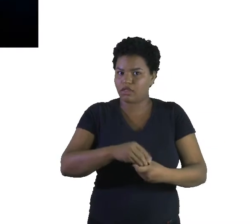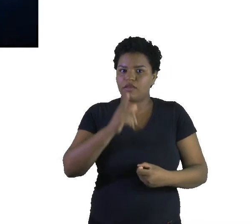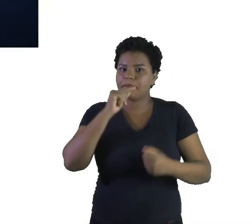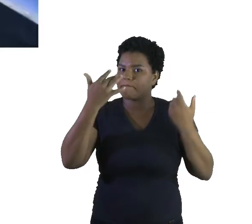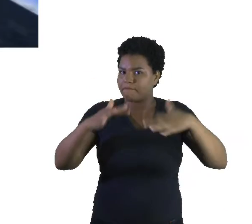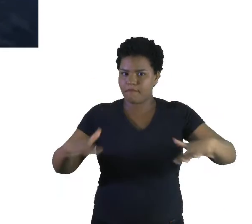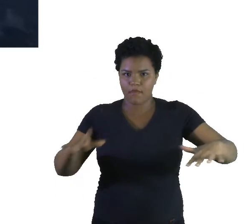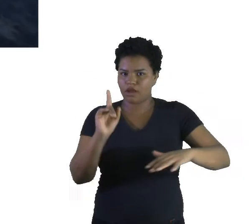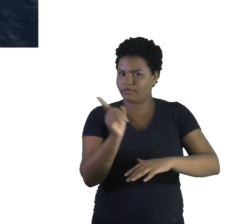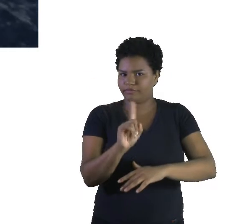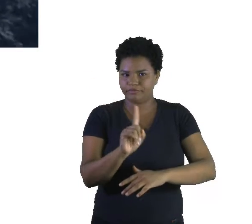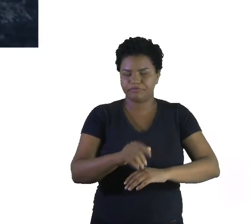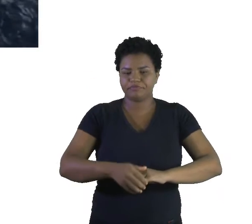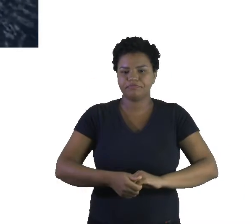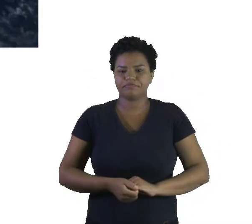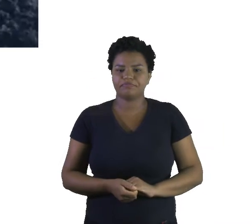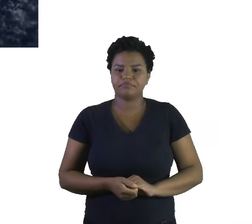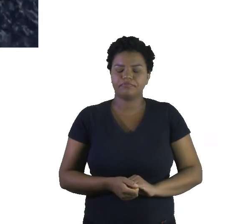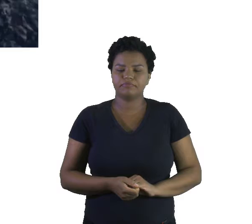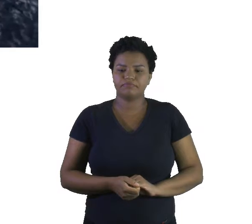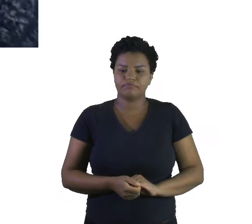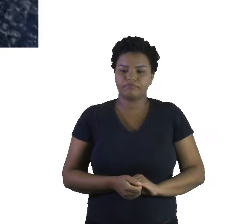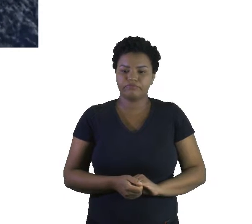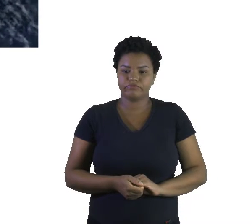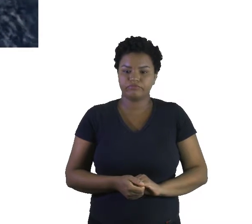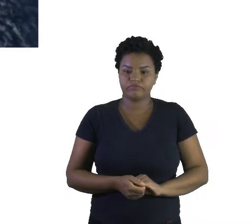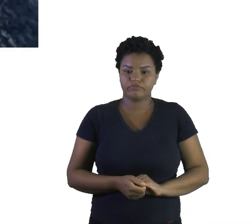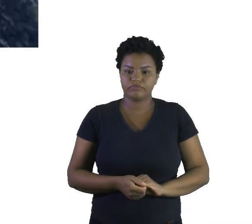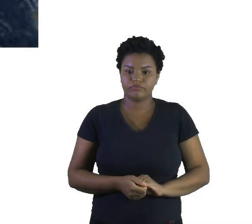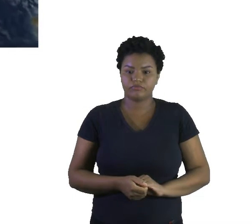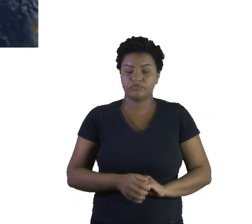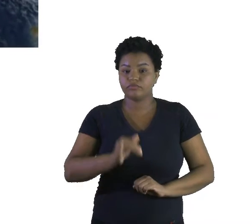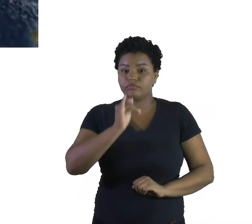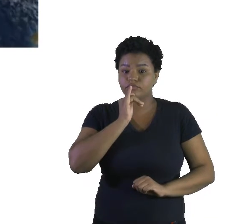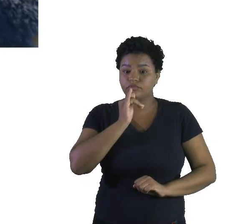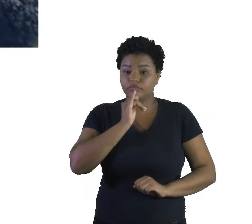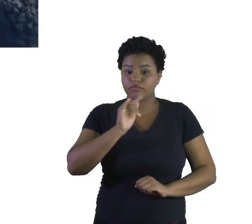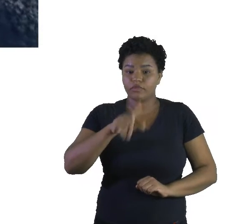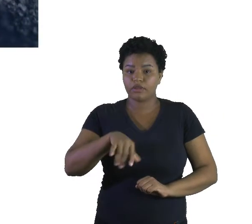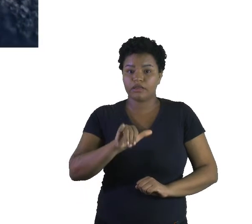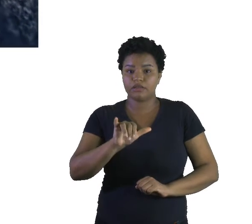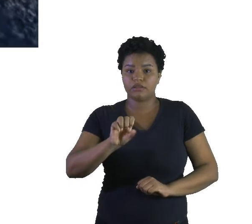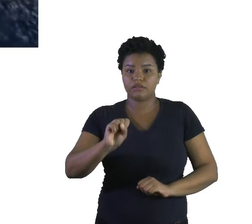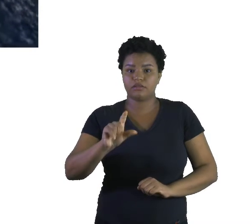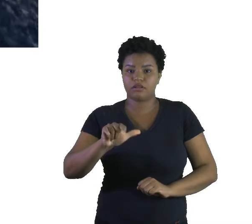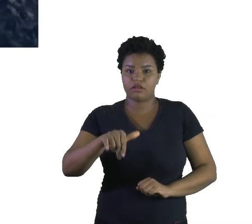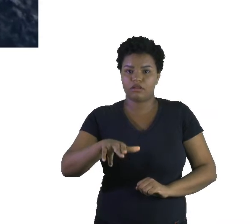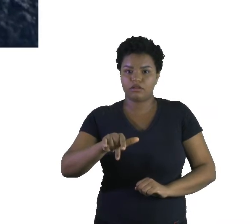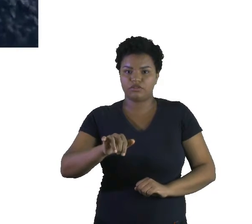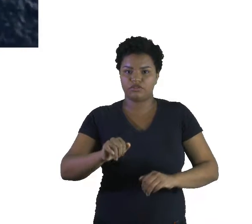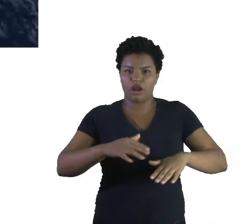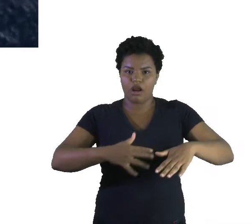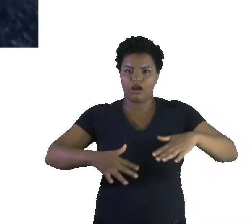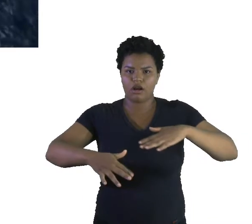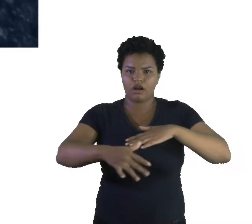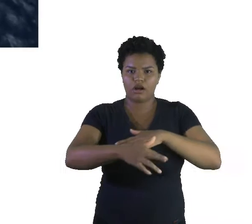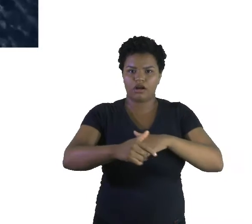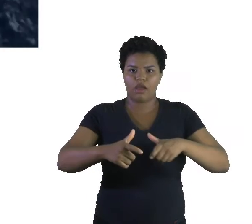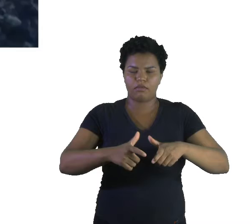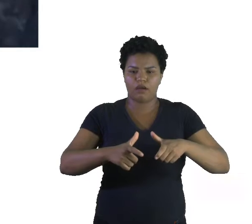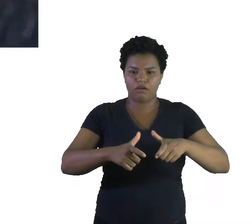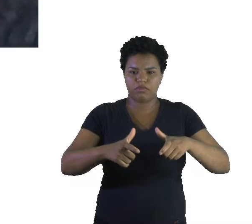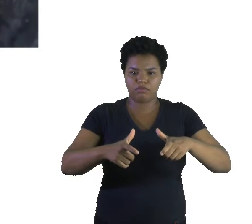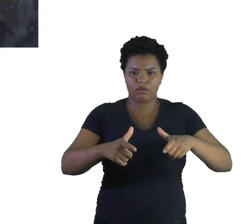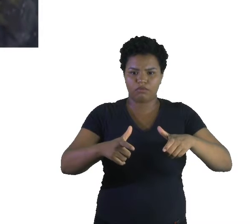Um exemplo é a Islândia. A ilha cresce cerca de 5 centímetros